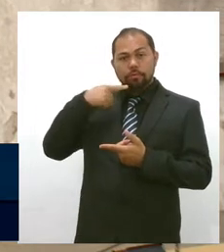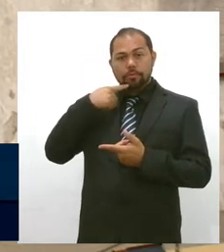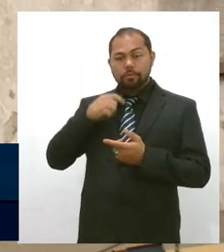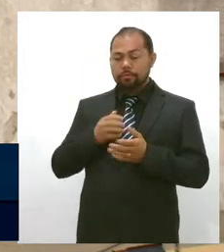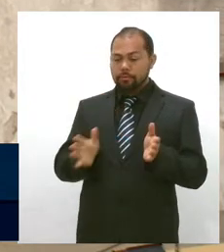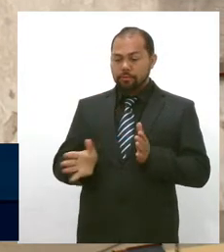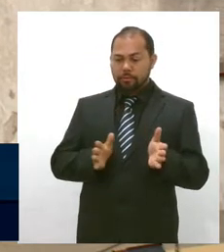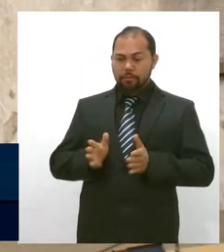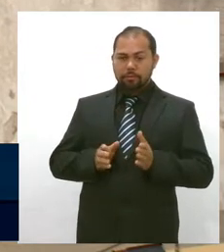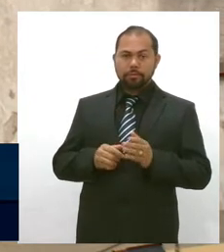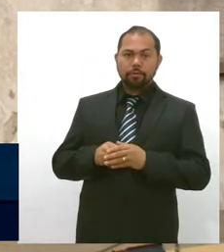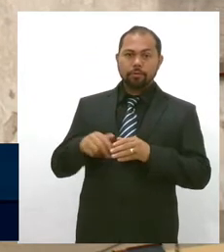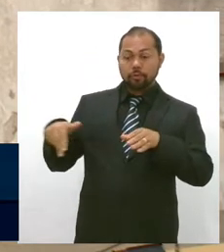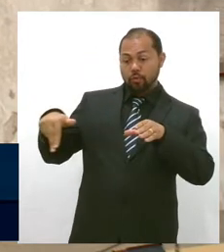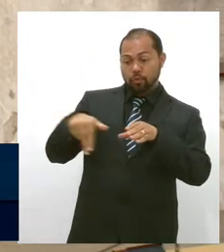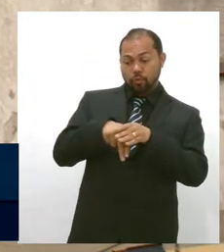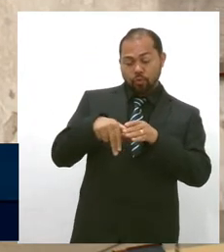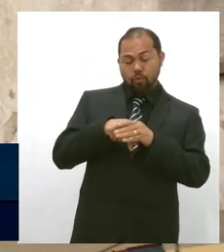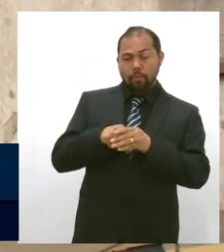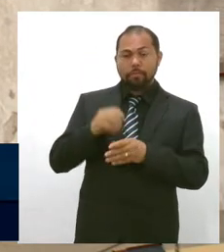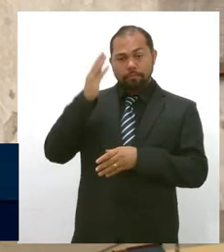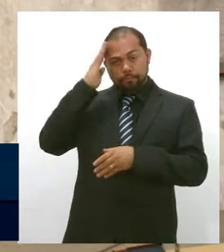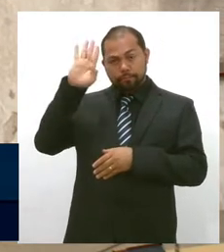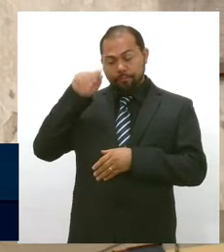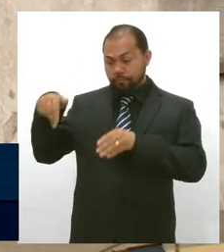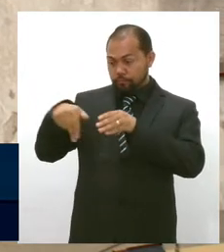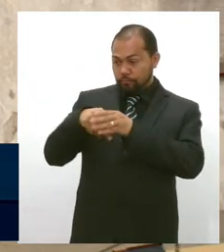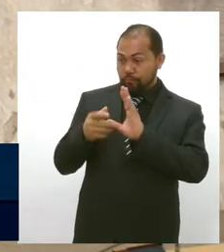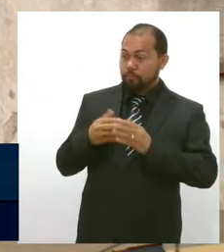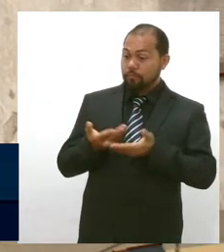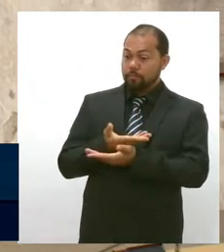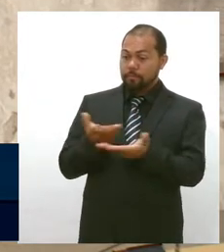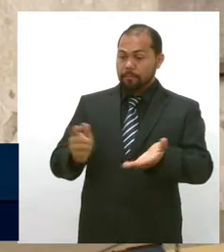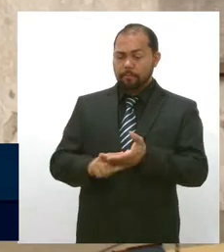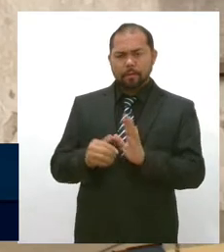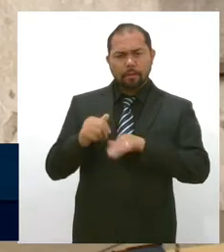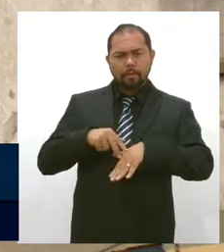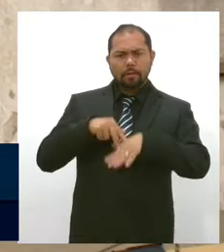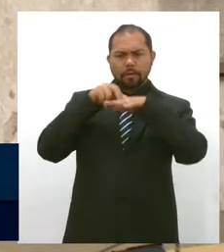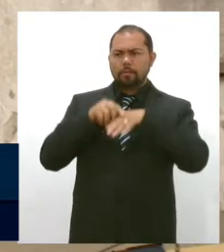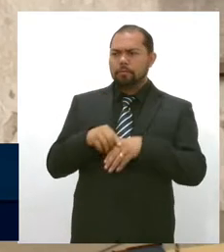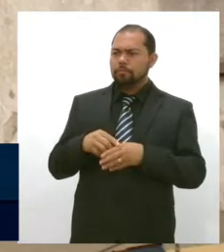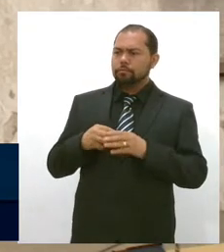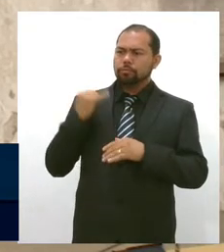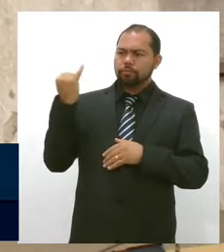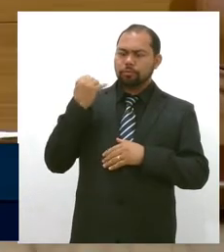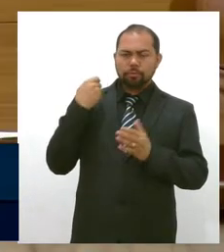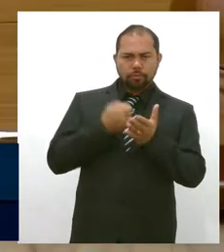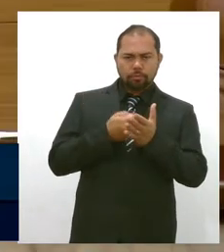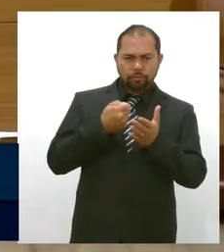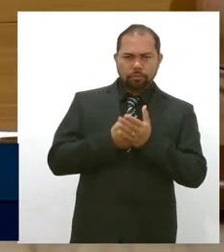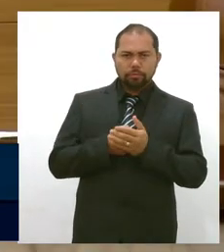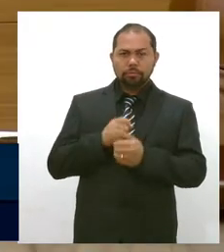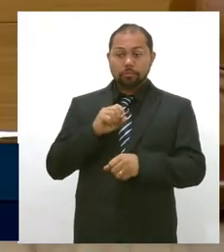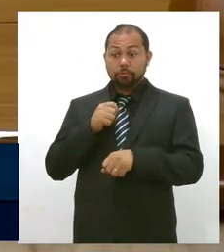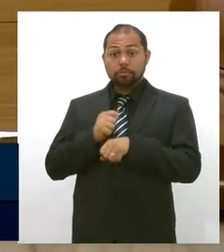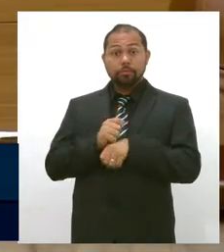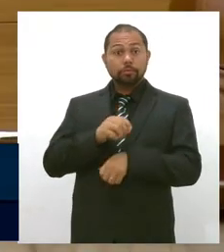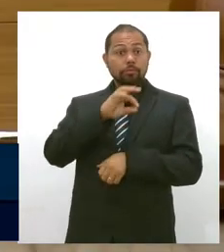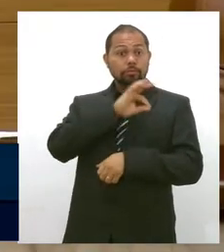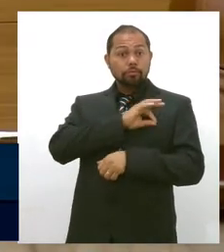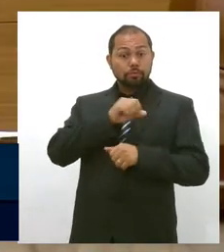a tribuna, saudando os presentes e destacou a importância da luta em defesa do reajuste do valor do piso salarial do magistério do município de Frei